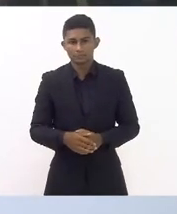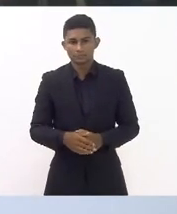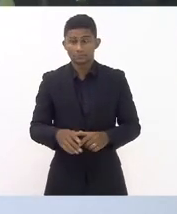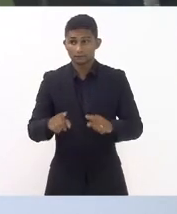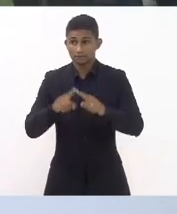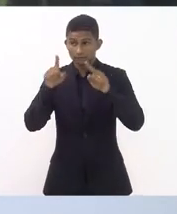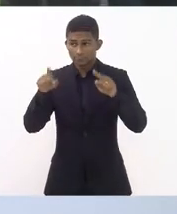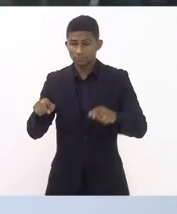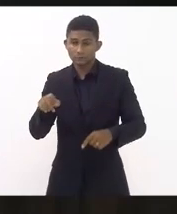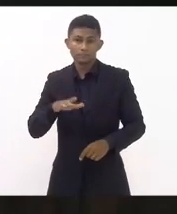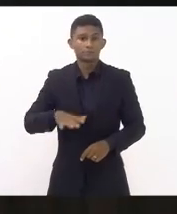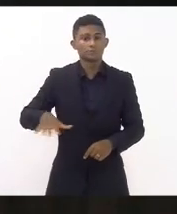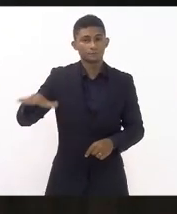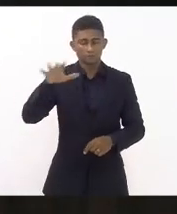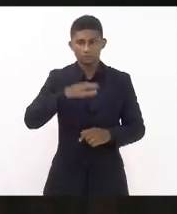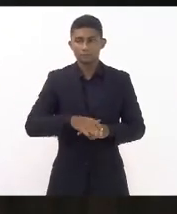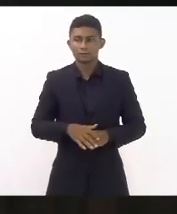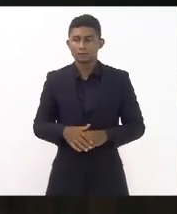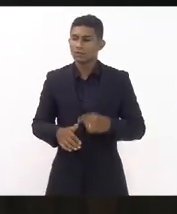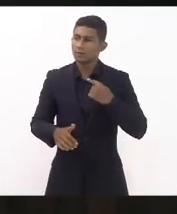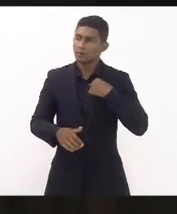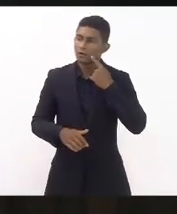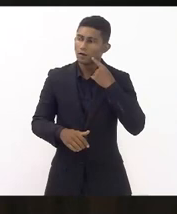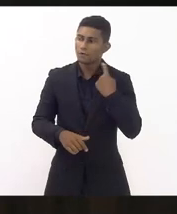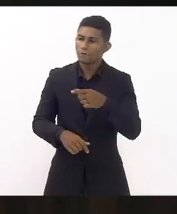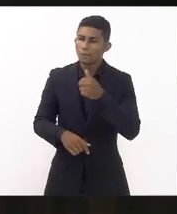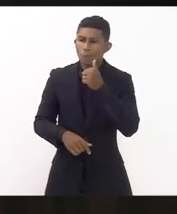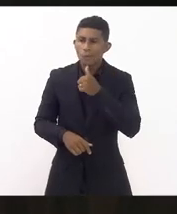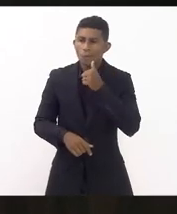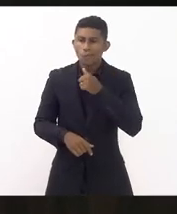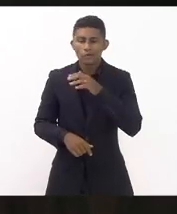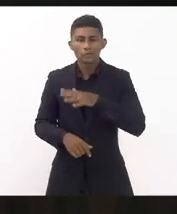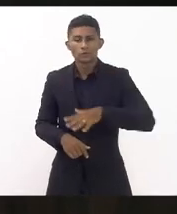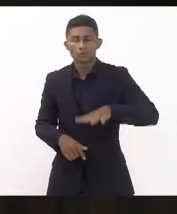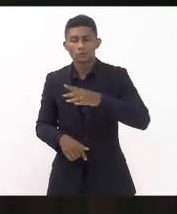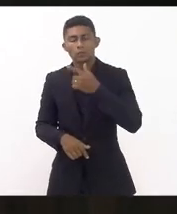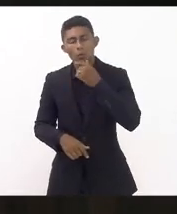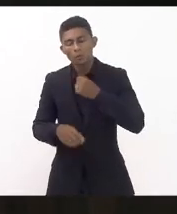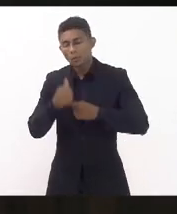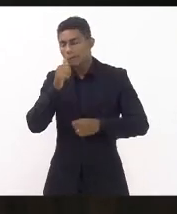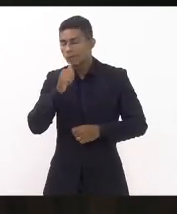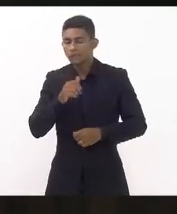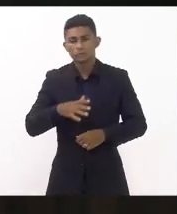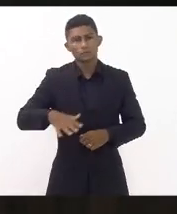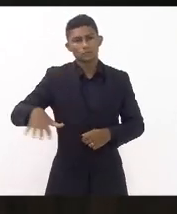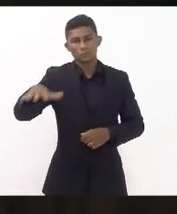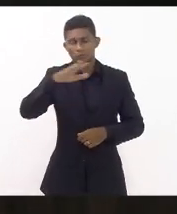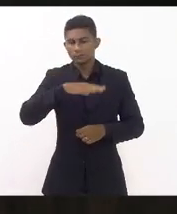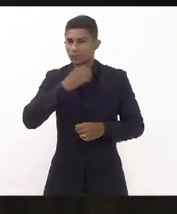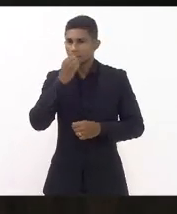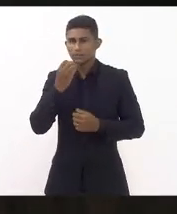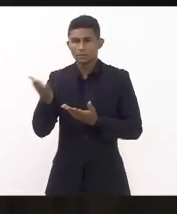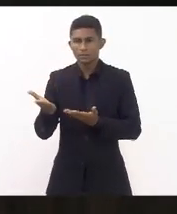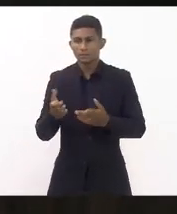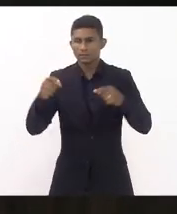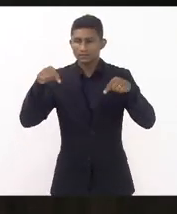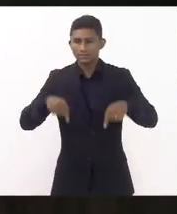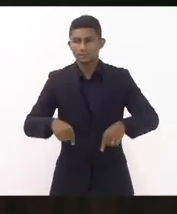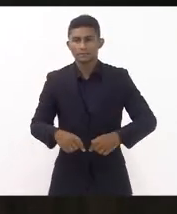servidoras, que também estou vendo mulheres aí. Então, os servidores e servidoras, sejam muito bem-vindos.